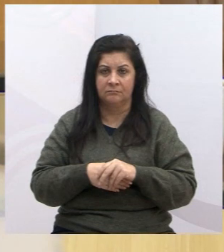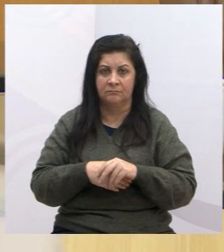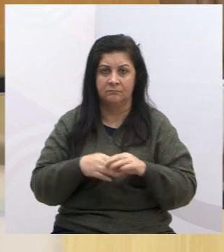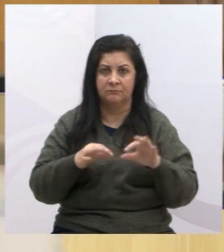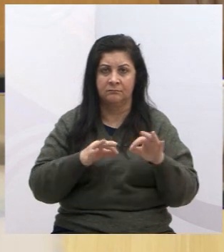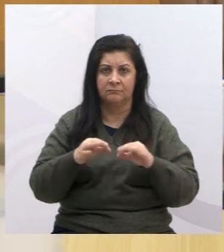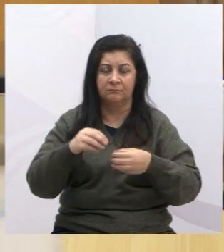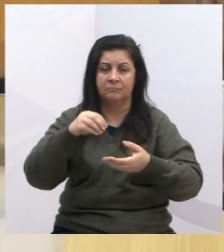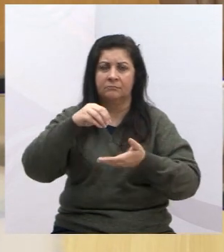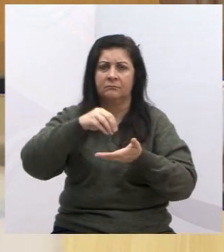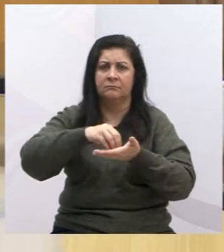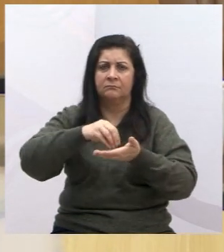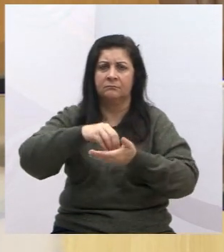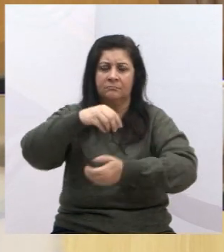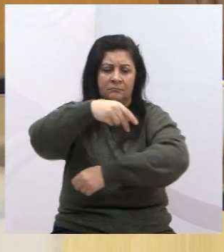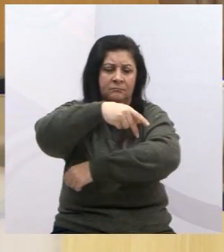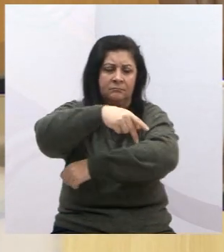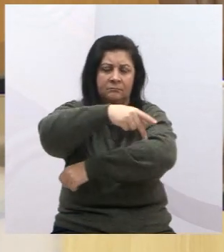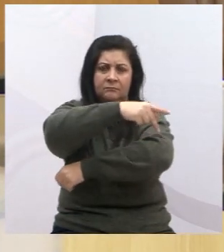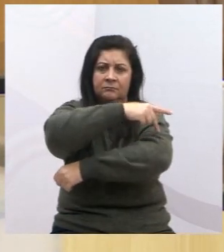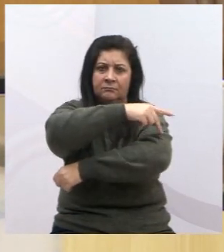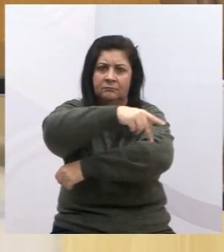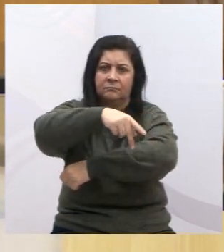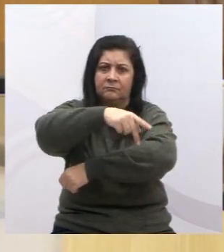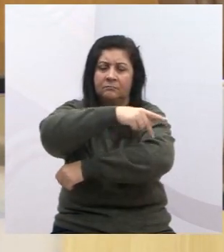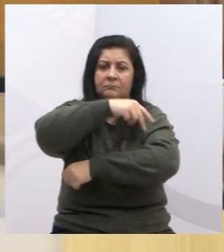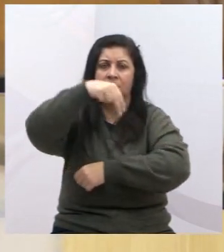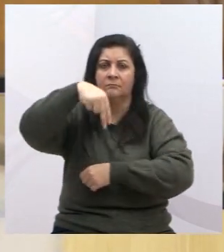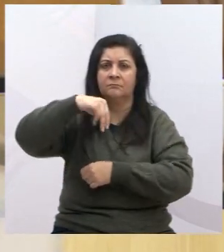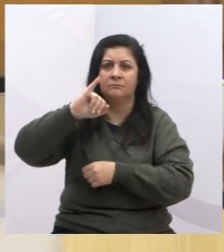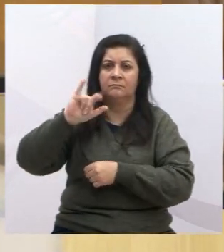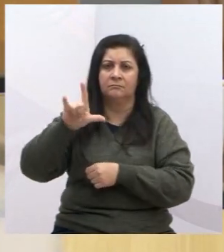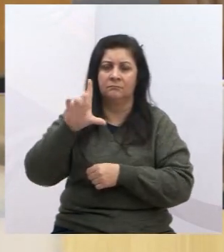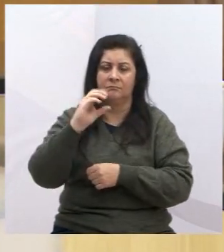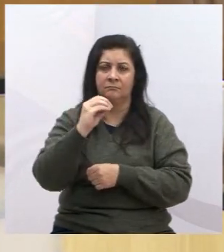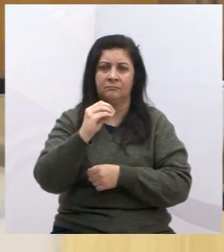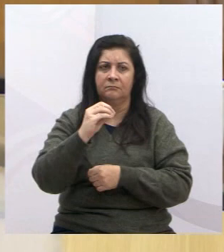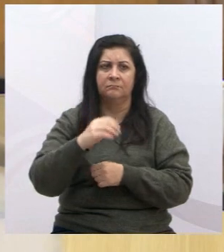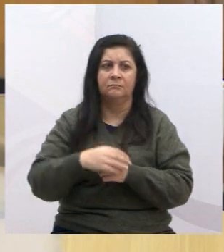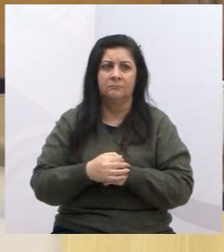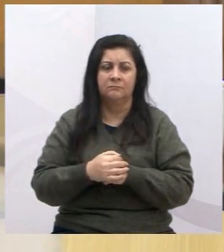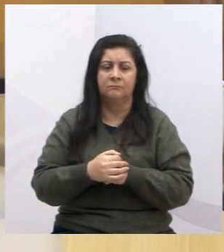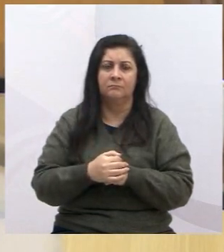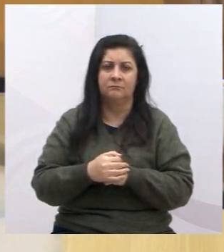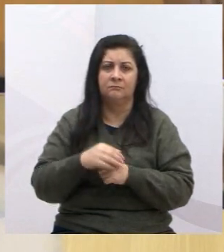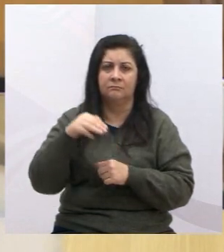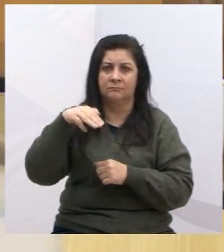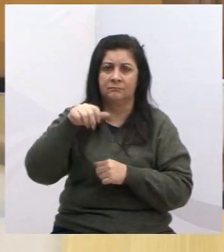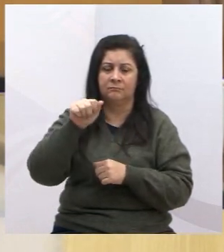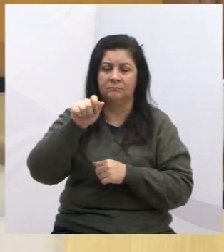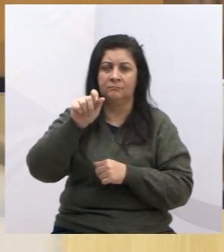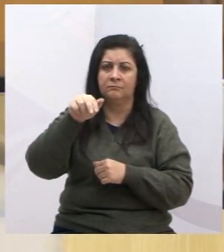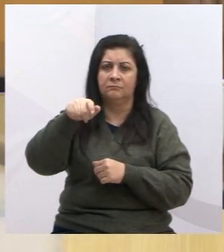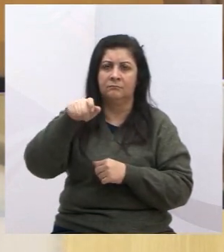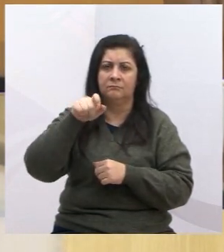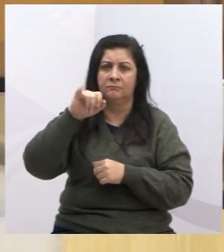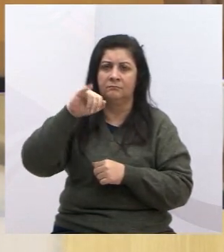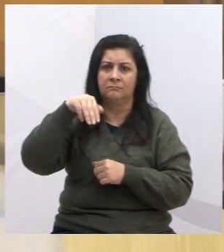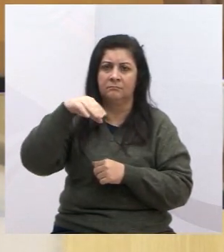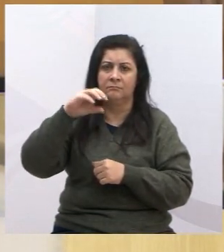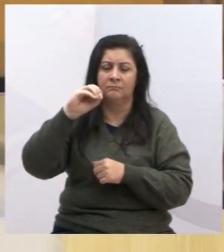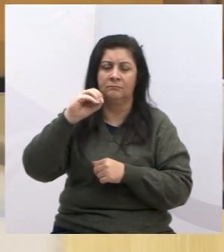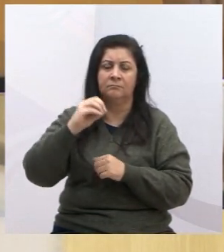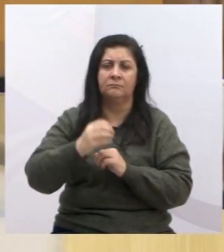de rotatória na rodovia Nilo Máximo, na altura do Jardim do Marquês, e na altura do